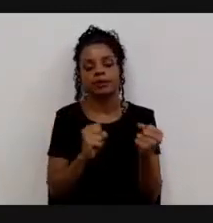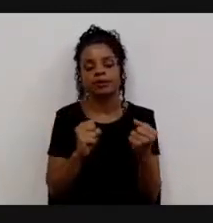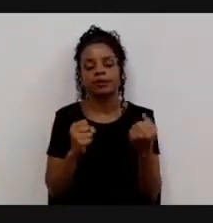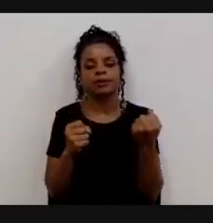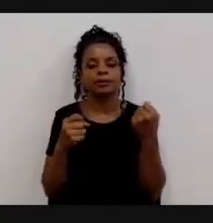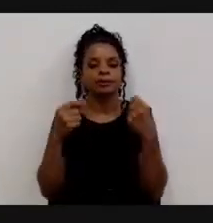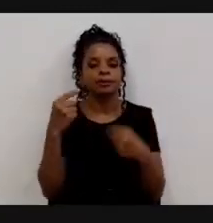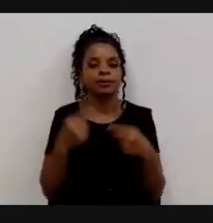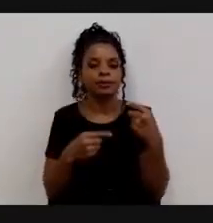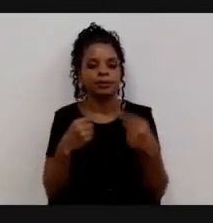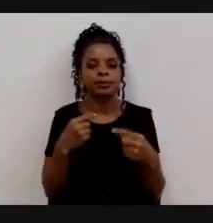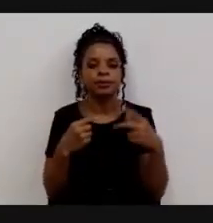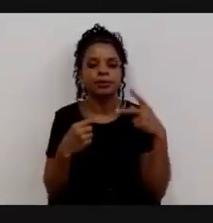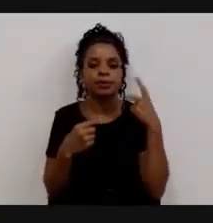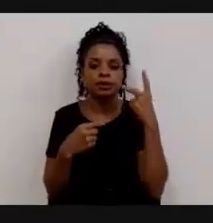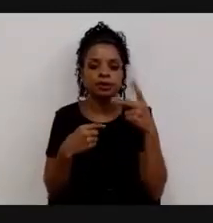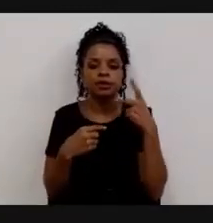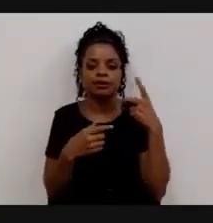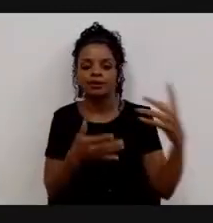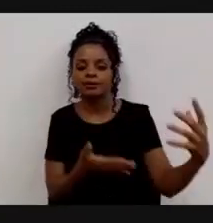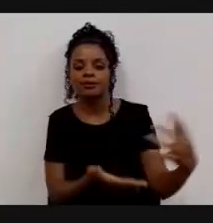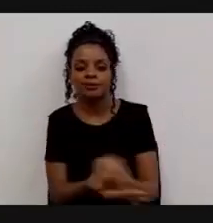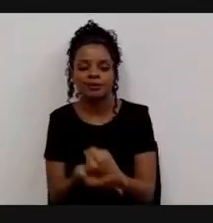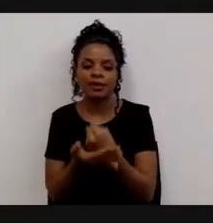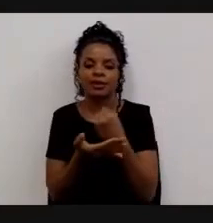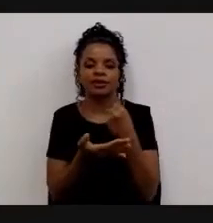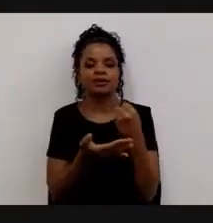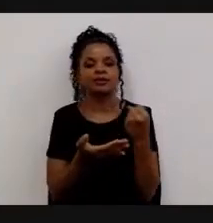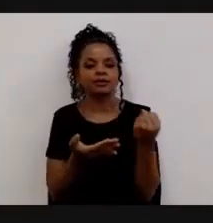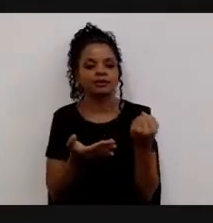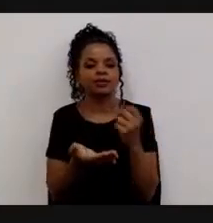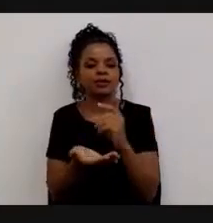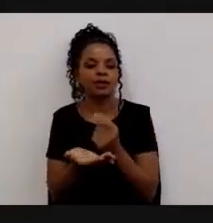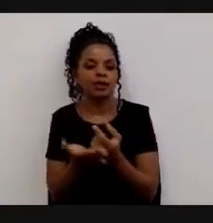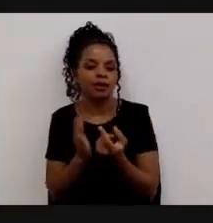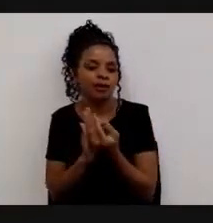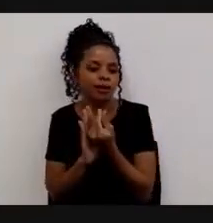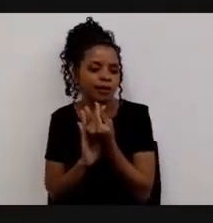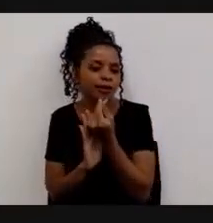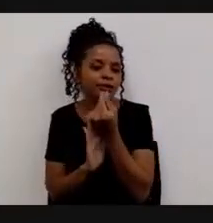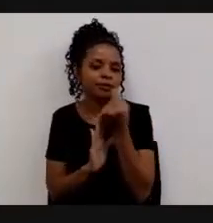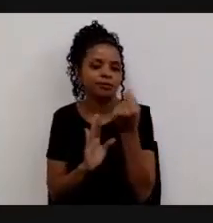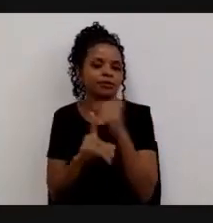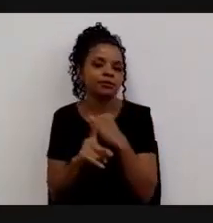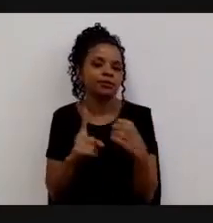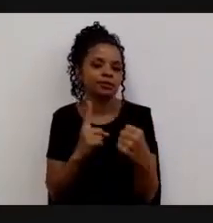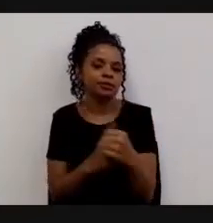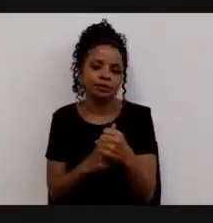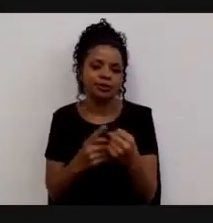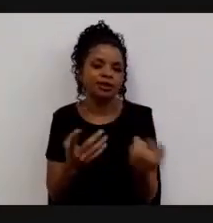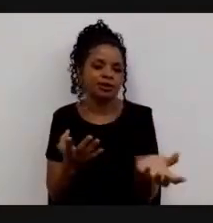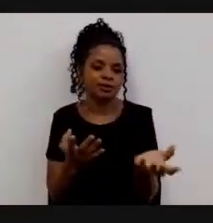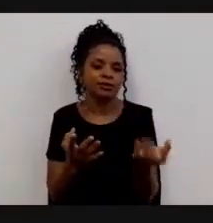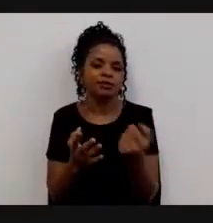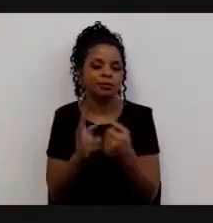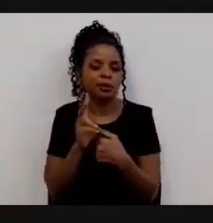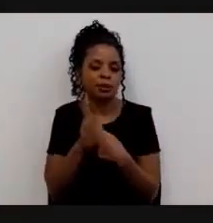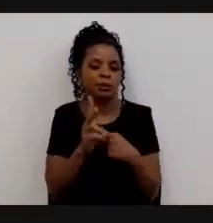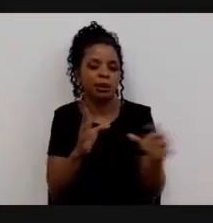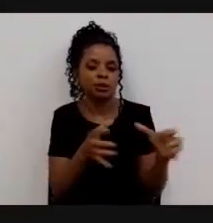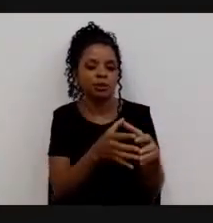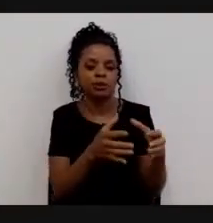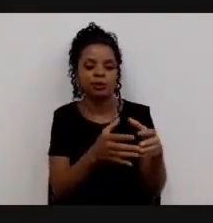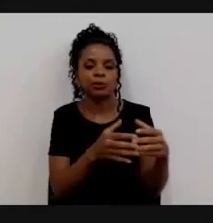se apropriando de recursos coletivos, para perpetuação de uma elite política.